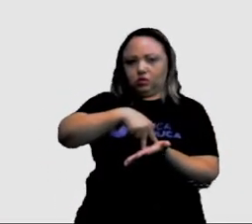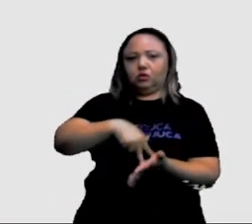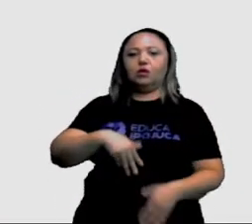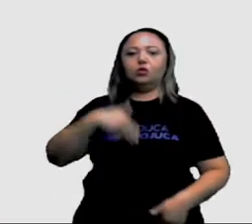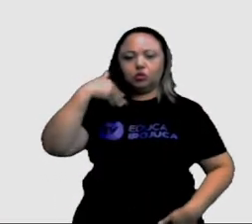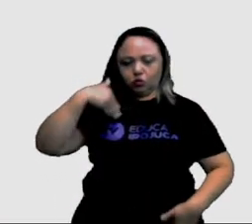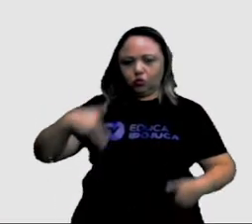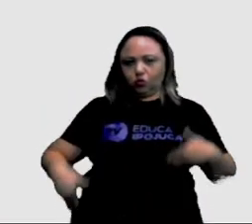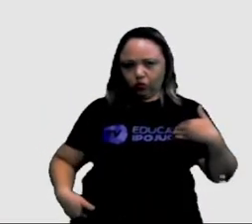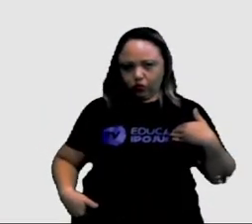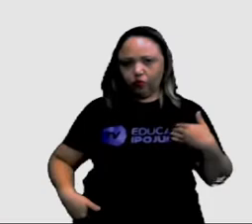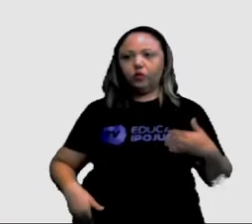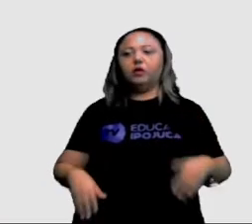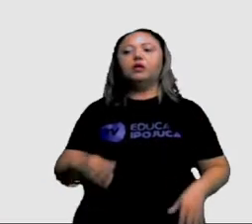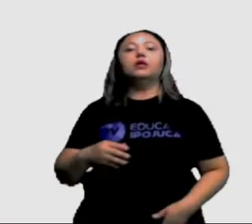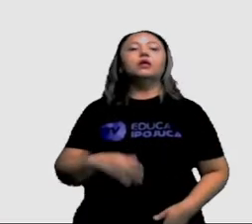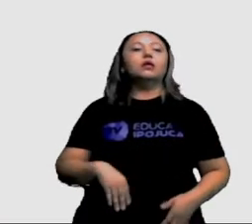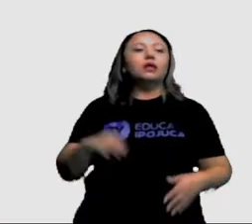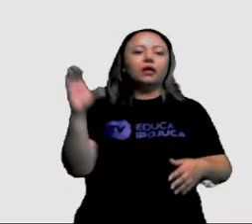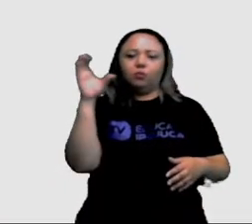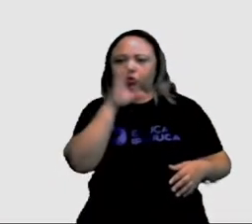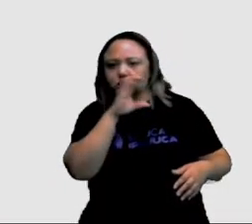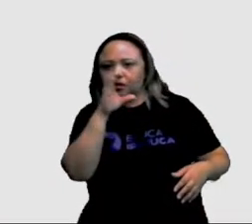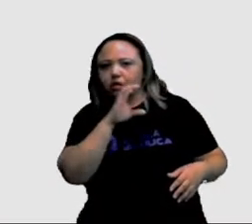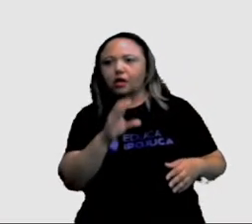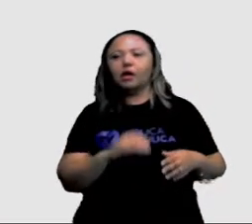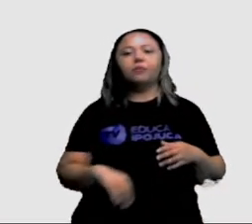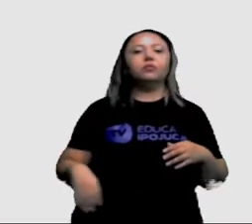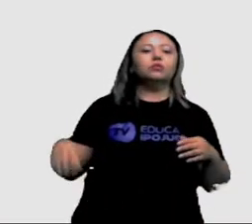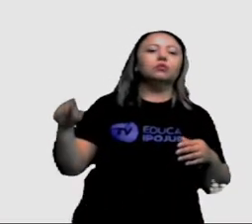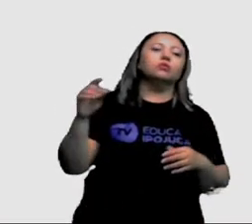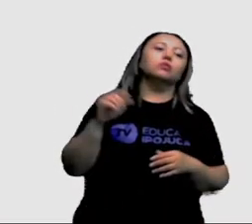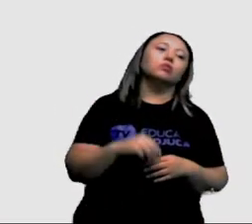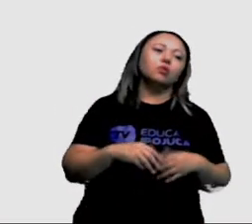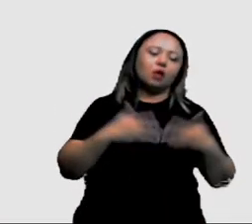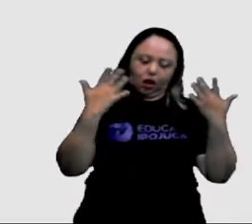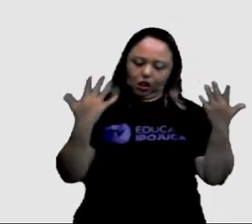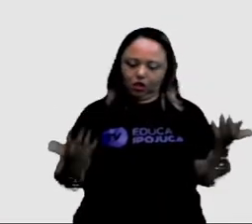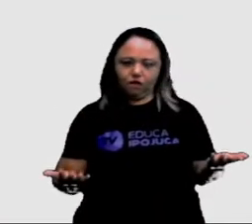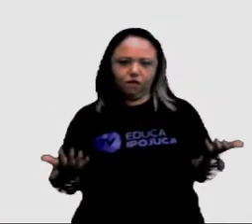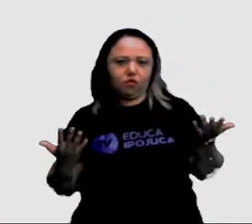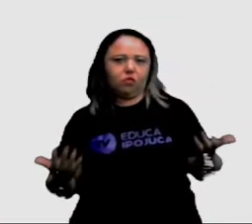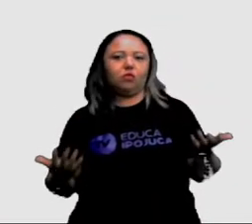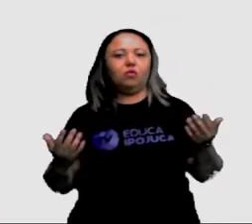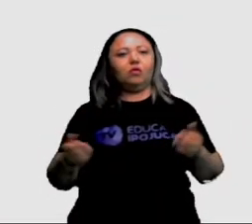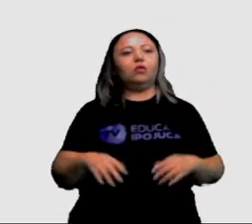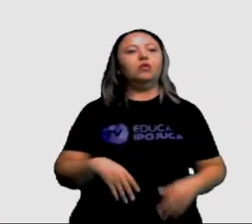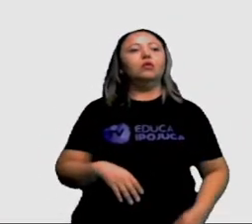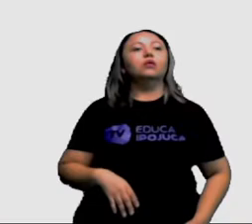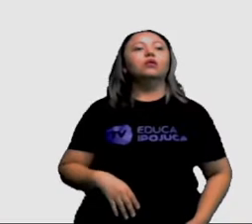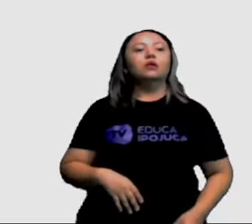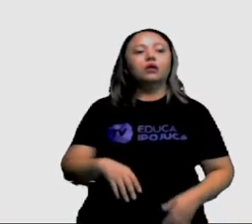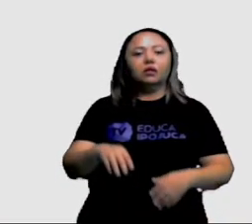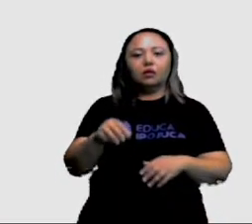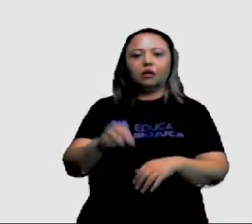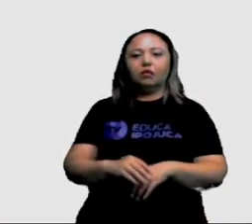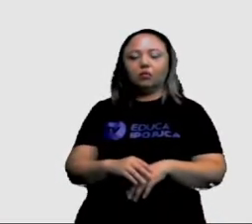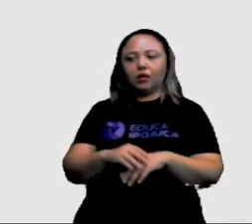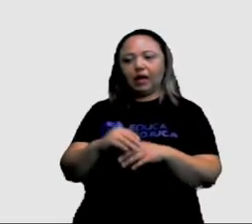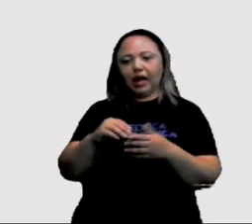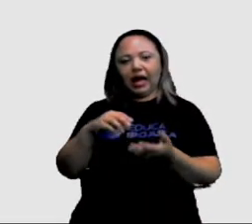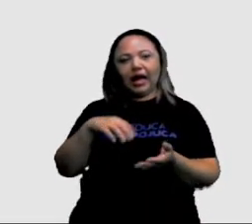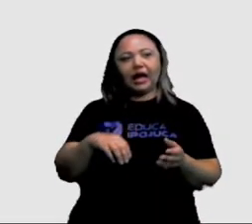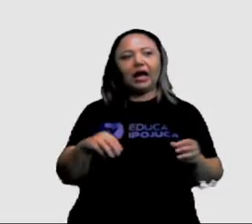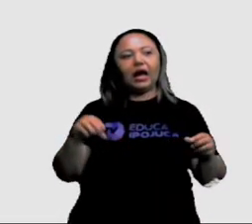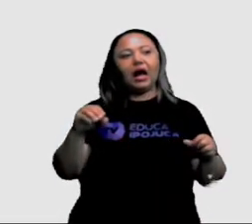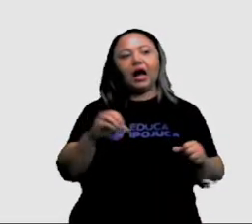Com leveza, com soltura, com facilidade. Então, a agilidade é algo muito importante, tanto